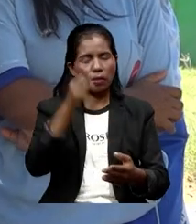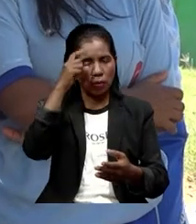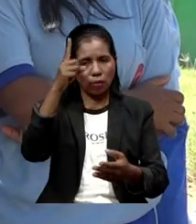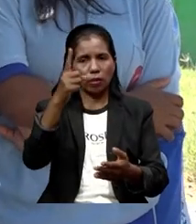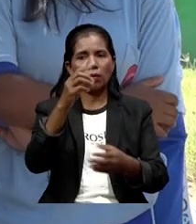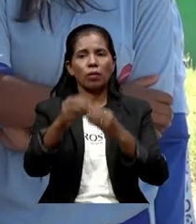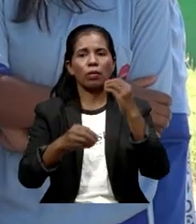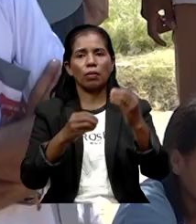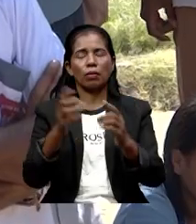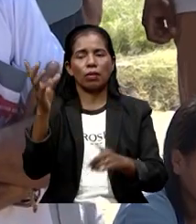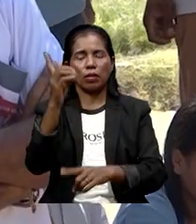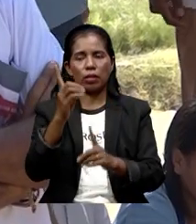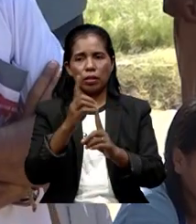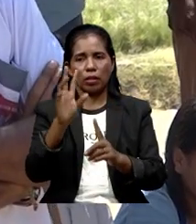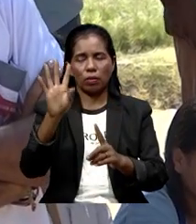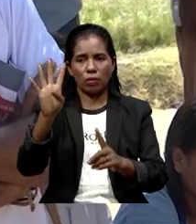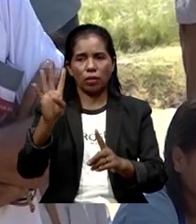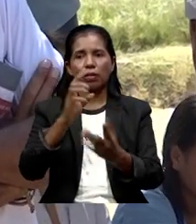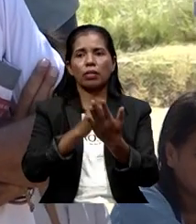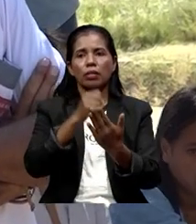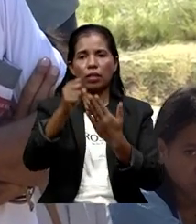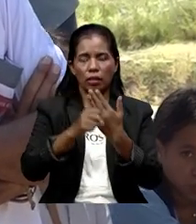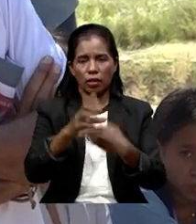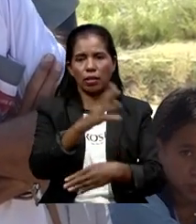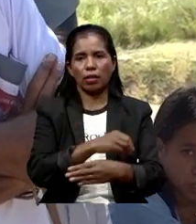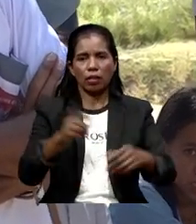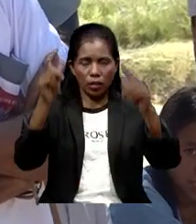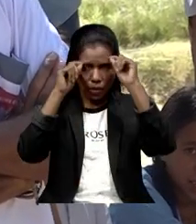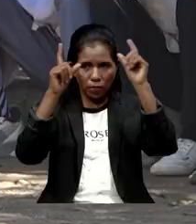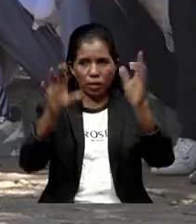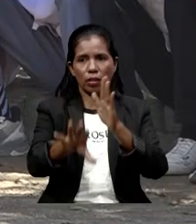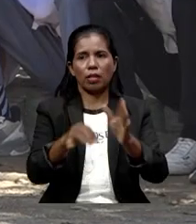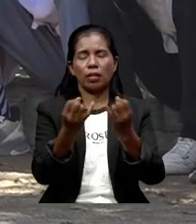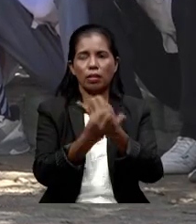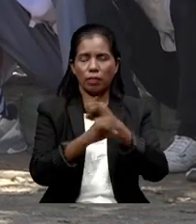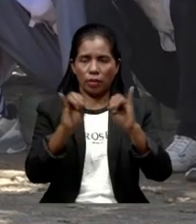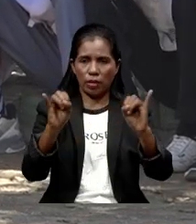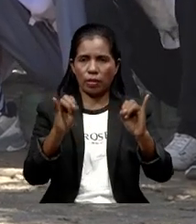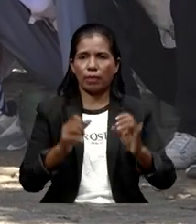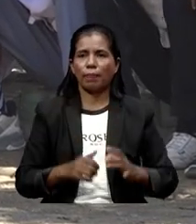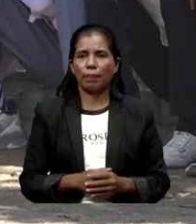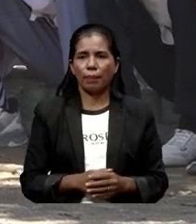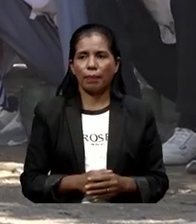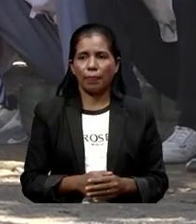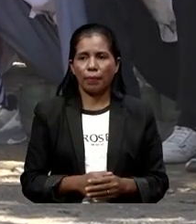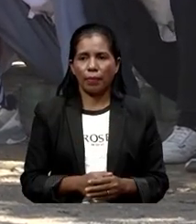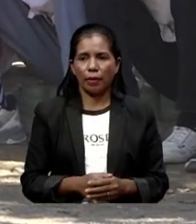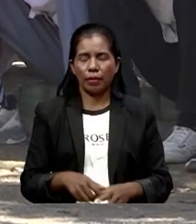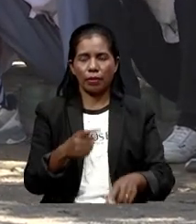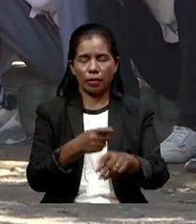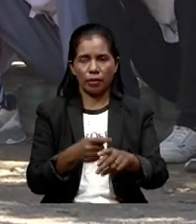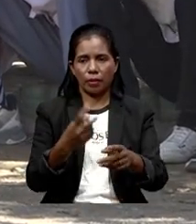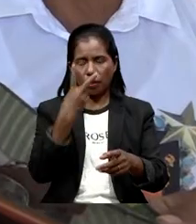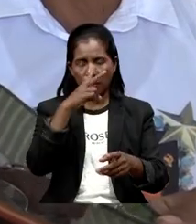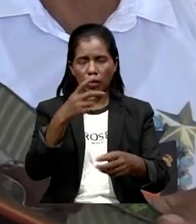sentido Rússi Loron 4 de setembro e a NB Rússi Loroné, Timor-Leste, reta minha independência. Situação